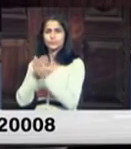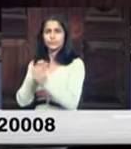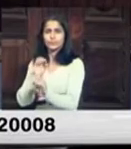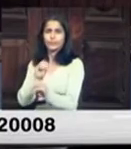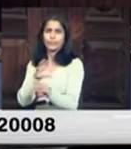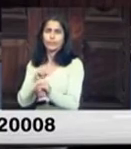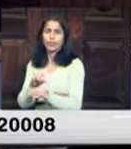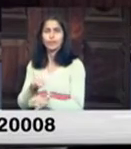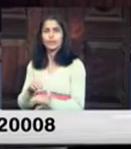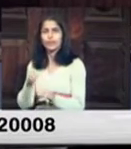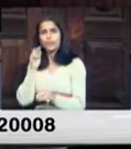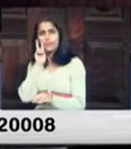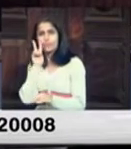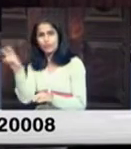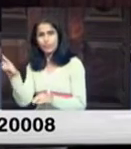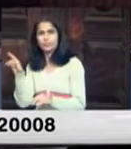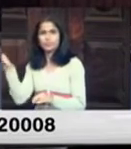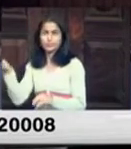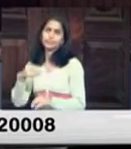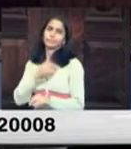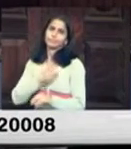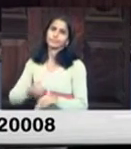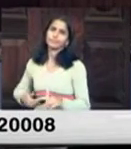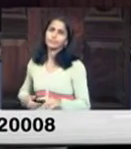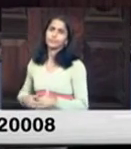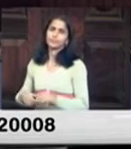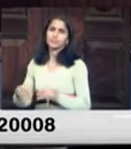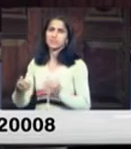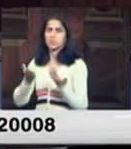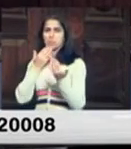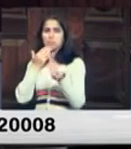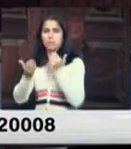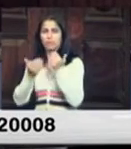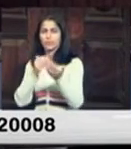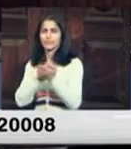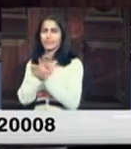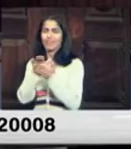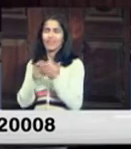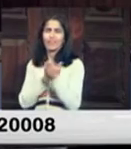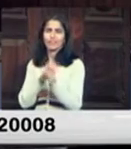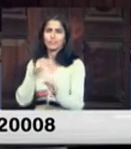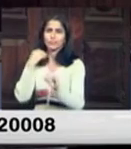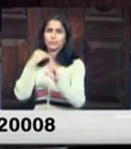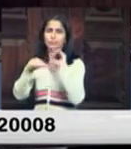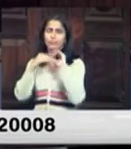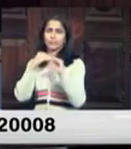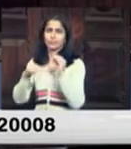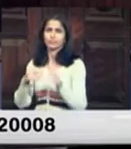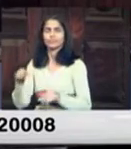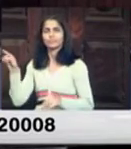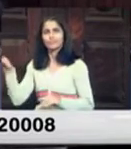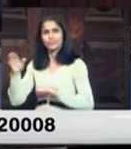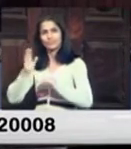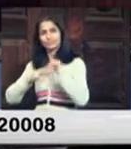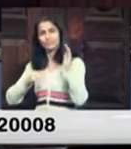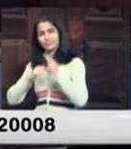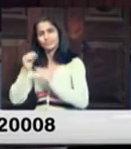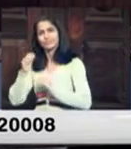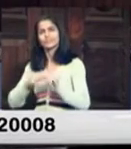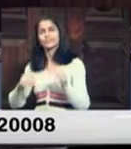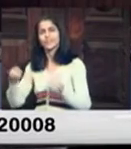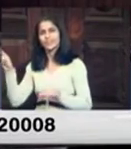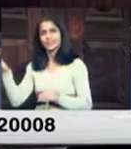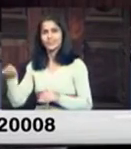essa característica mais geral do governo. Não dialoga, não conversa, não tem capacidade de levar em conta as